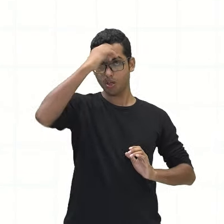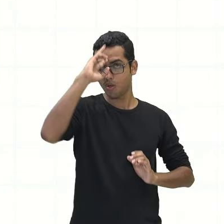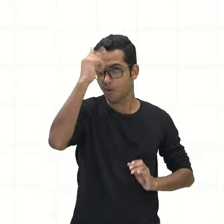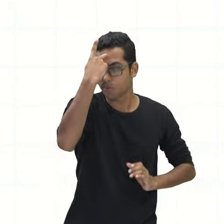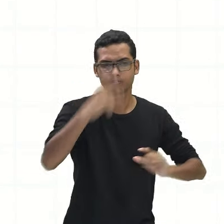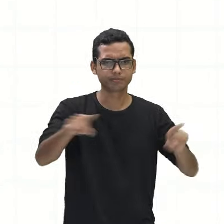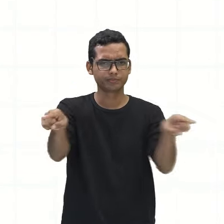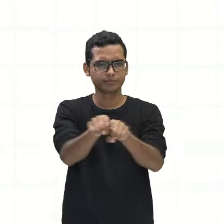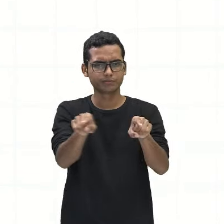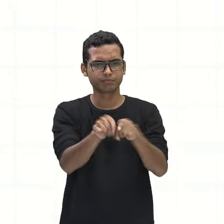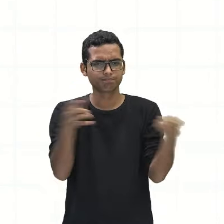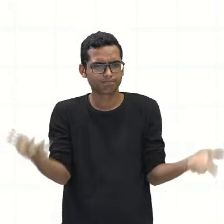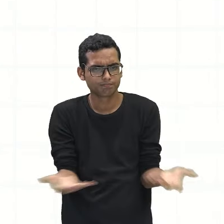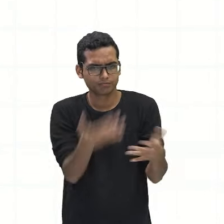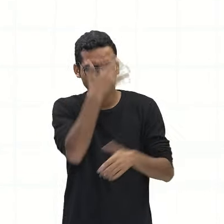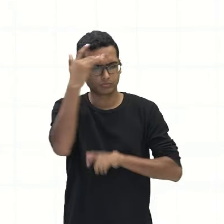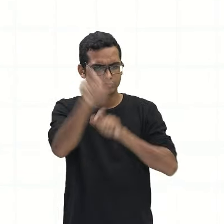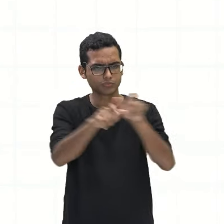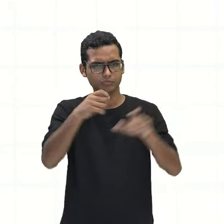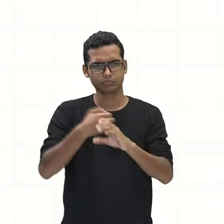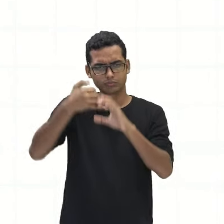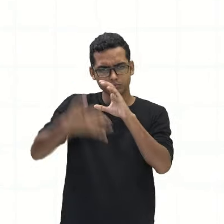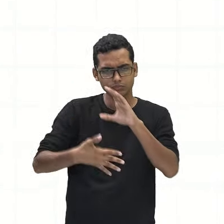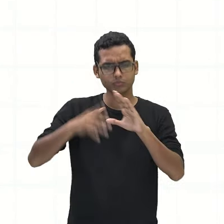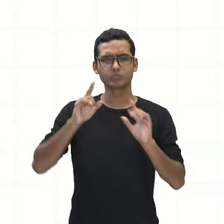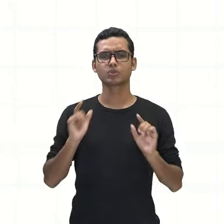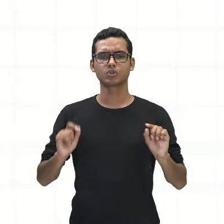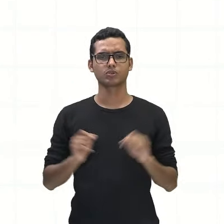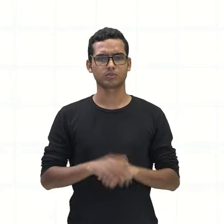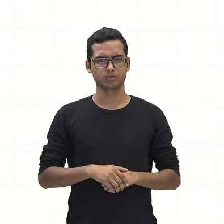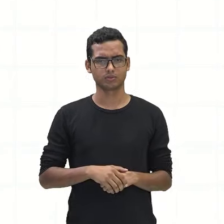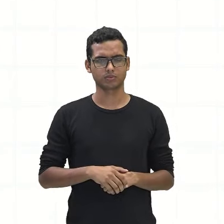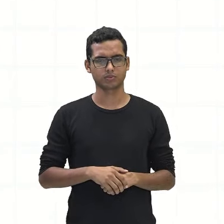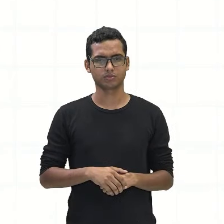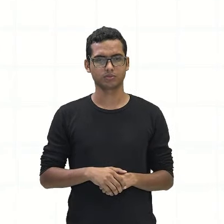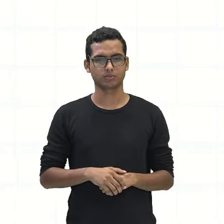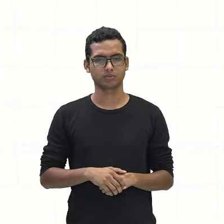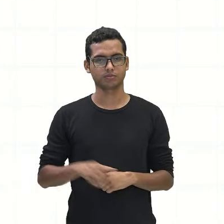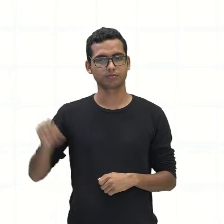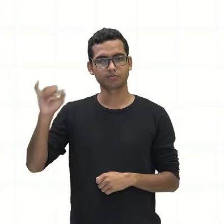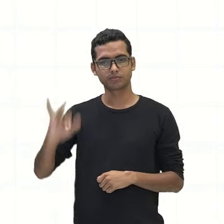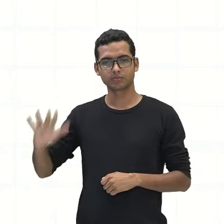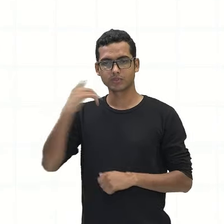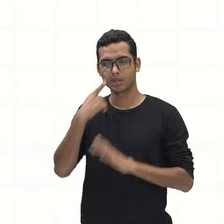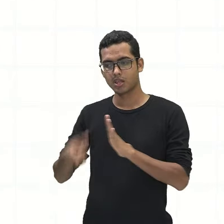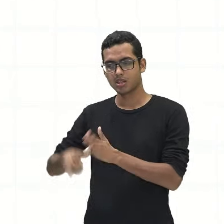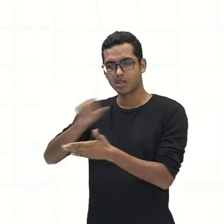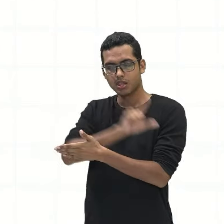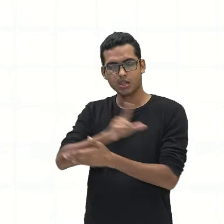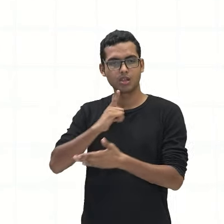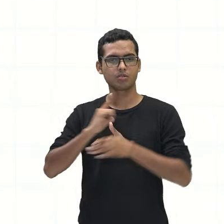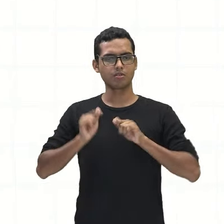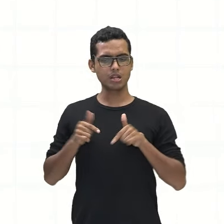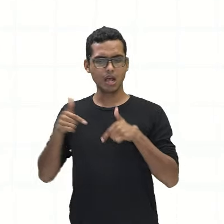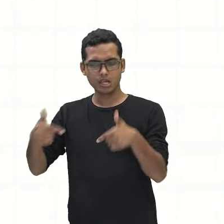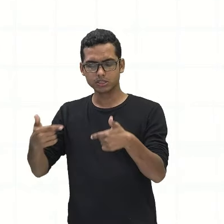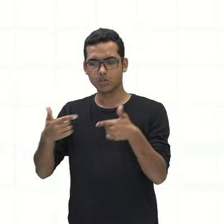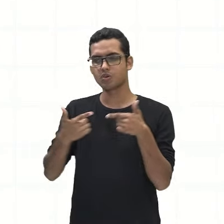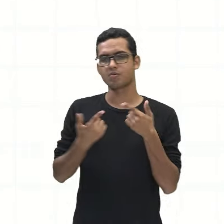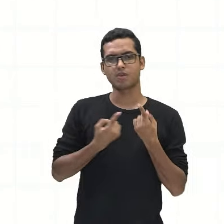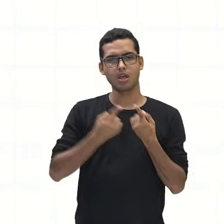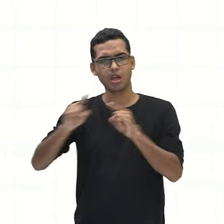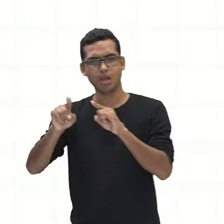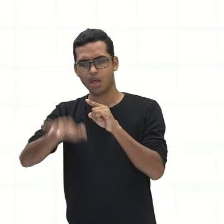as pessoas nessa característica, no caso da imagem anterior, para o combate à